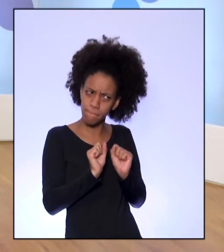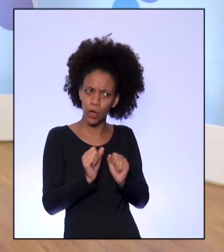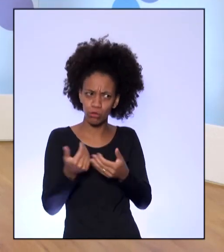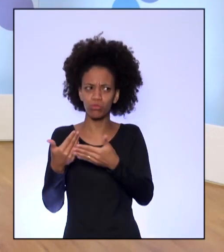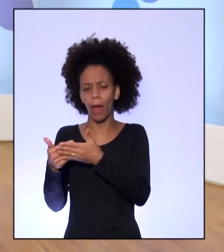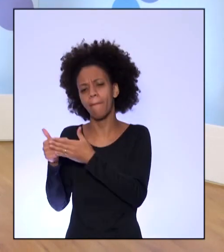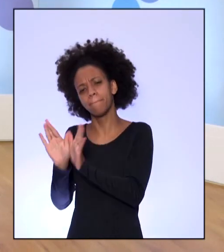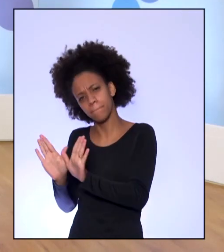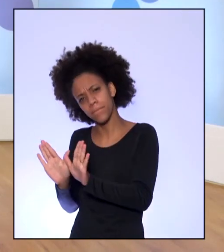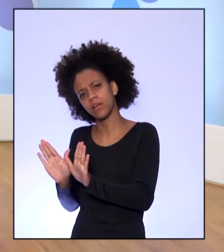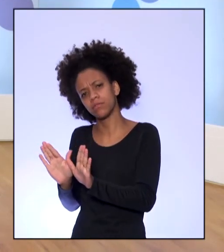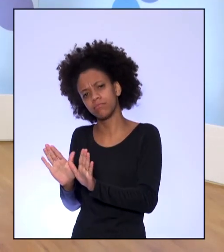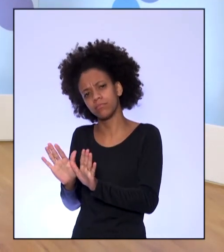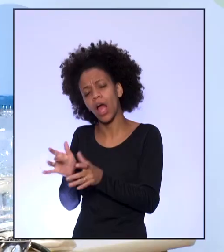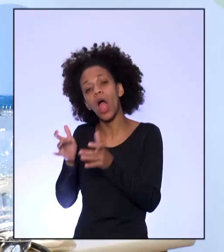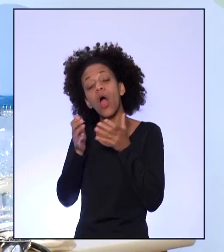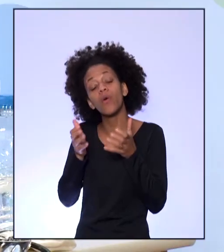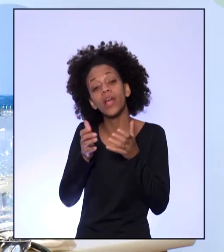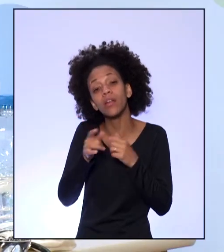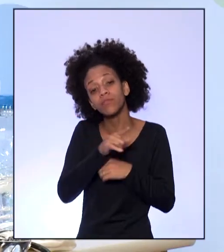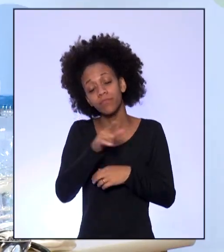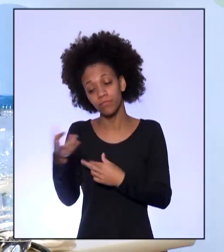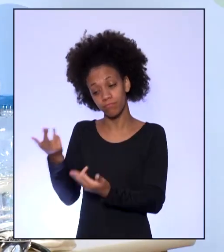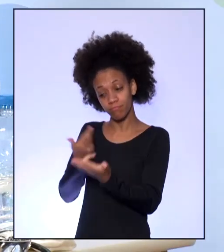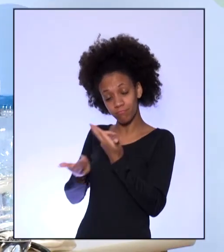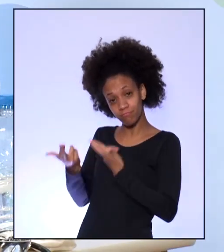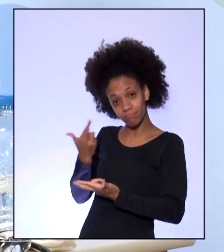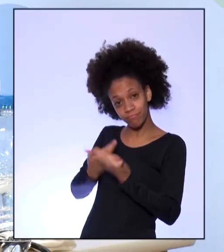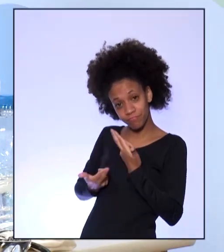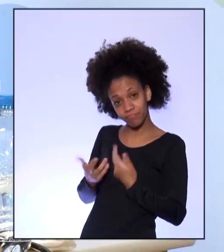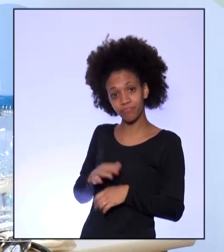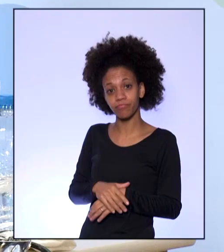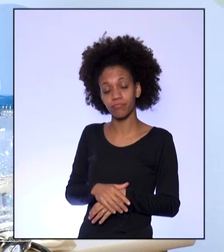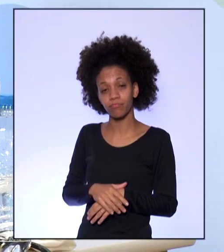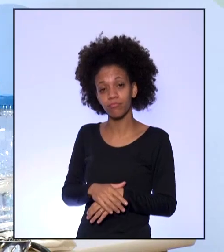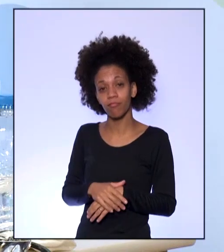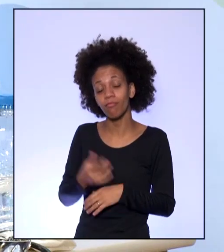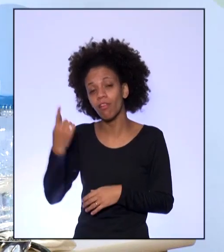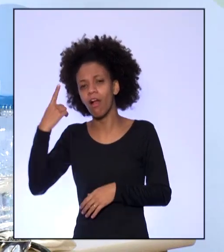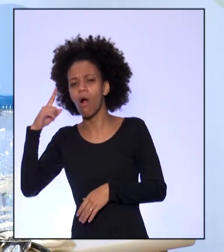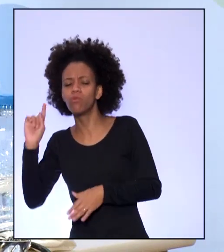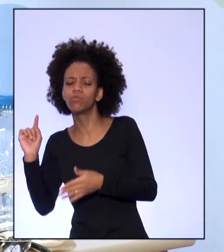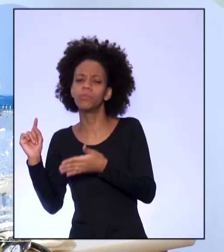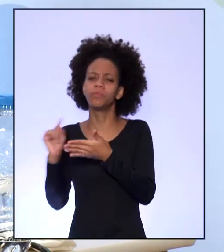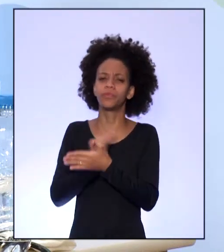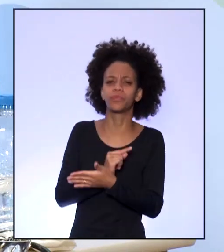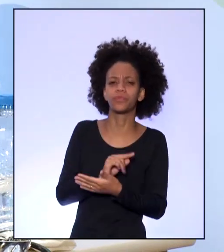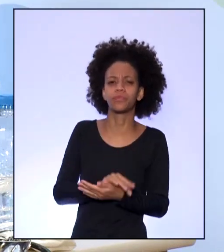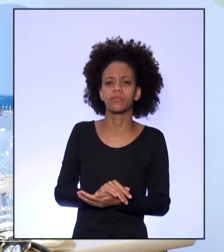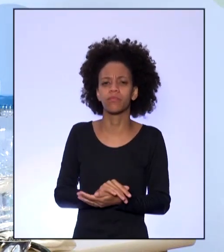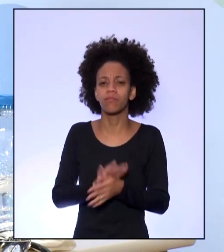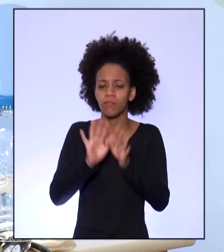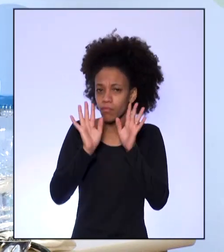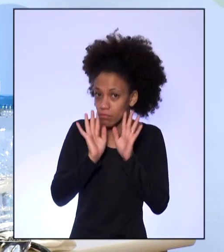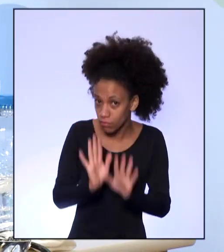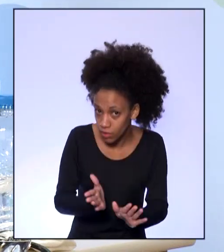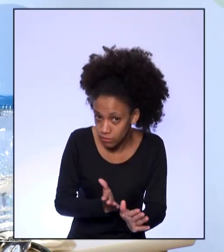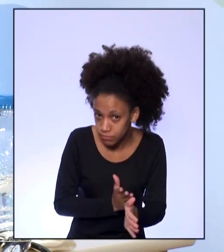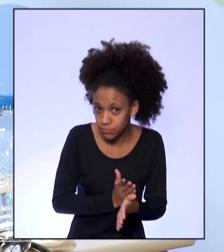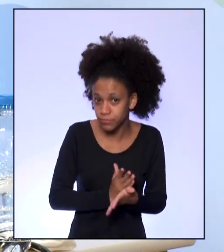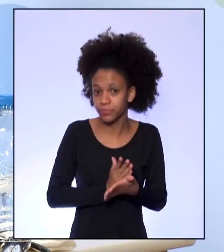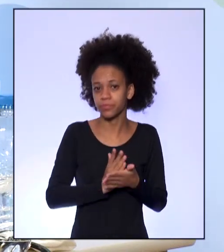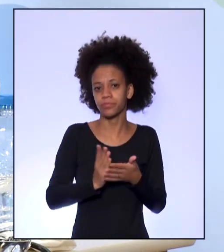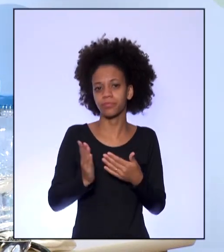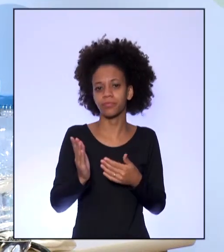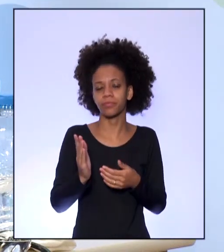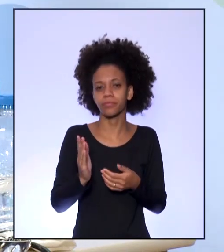abrir sim. Eu quero que vocês respondam para mim a essa última pergunta. Vamos começar aqui falando... abriu